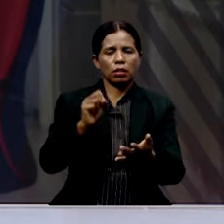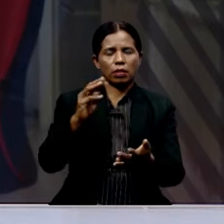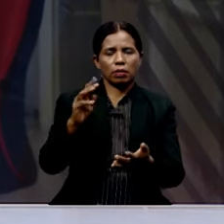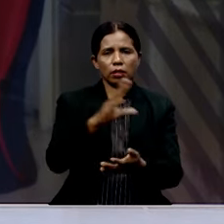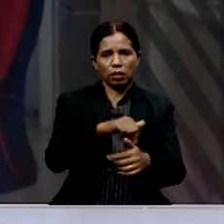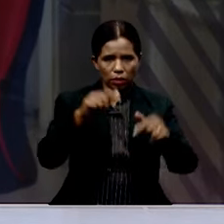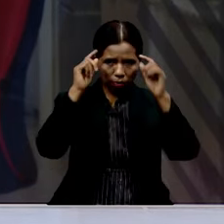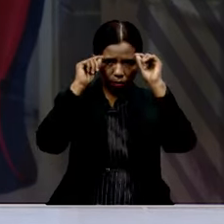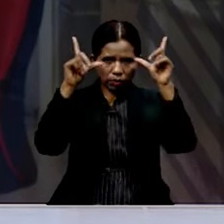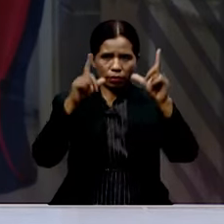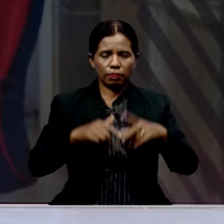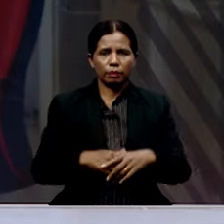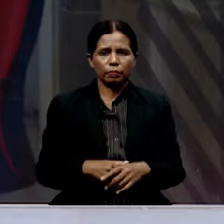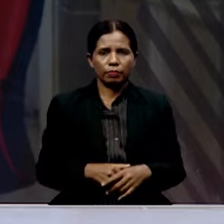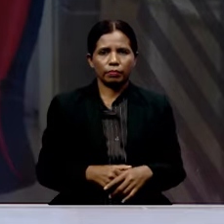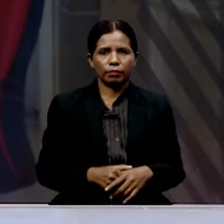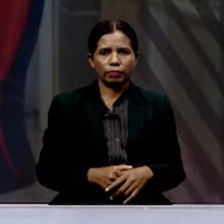Timor-Leste.